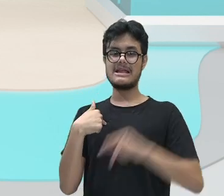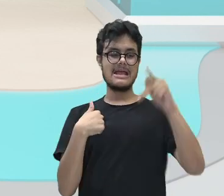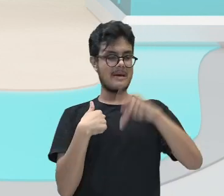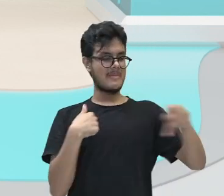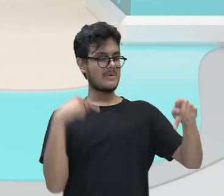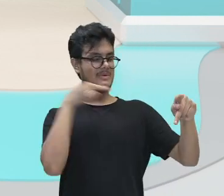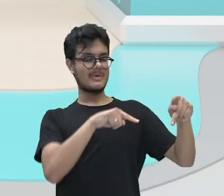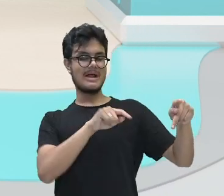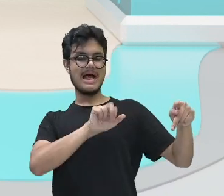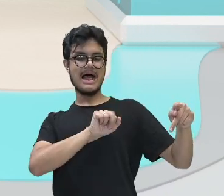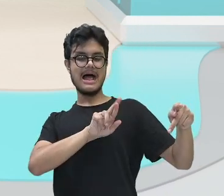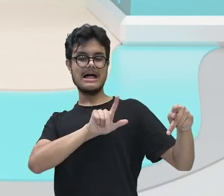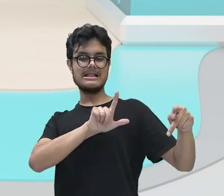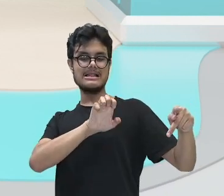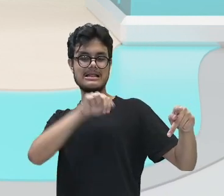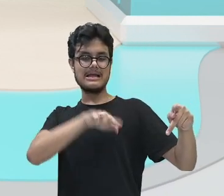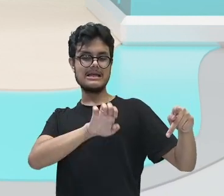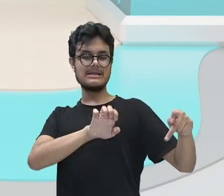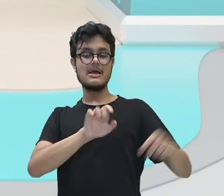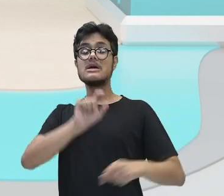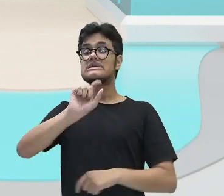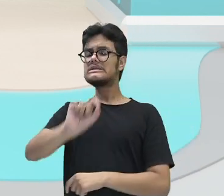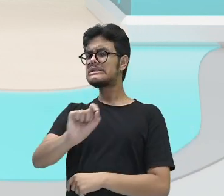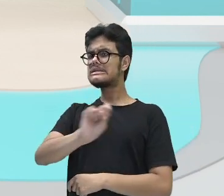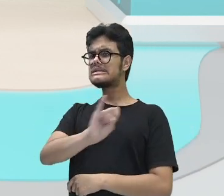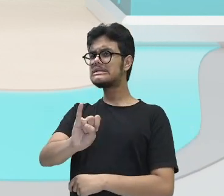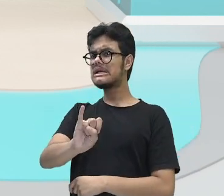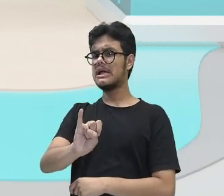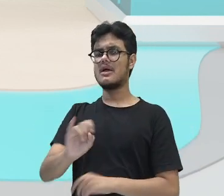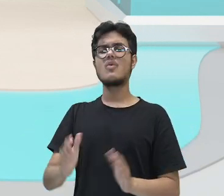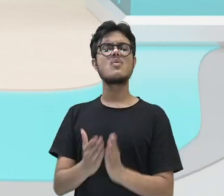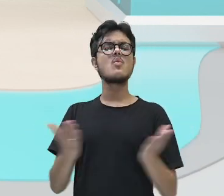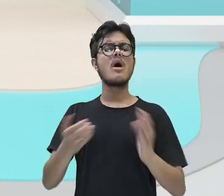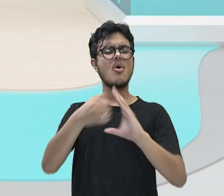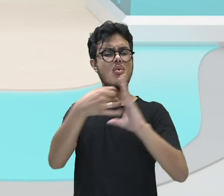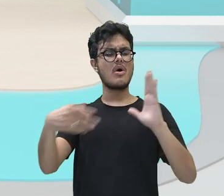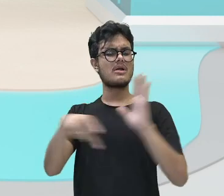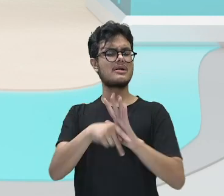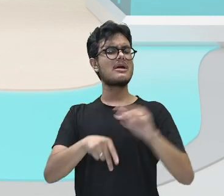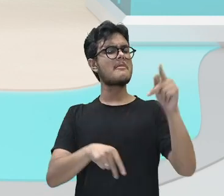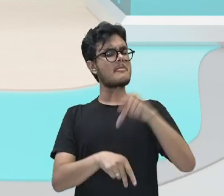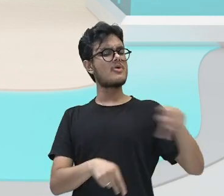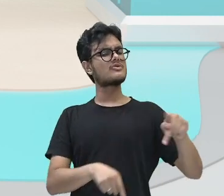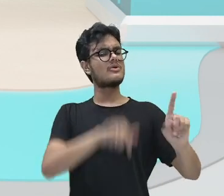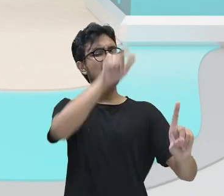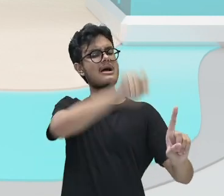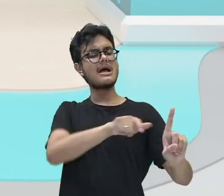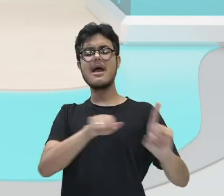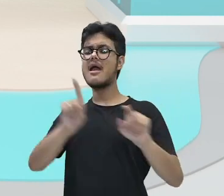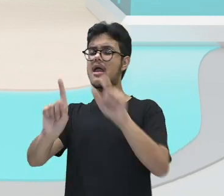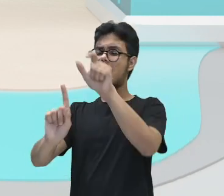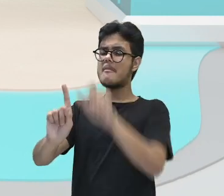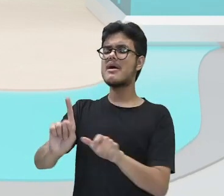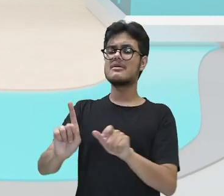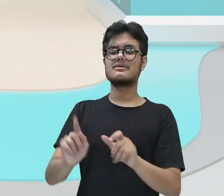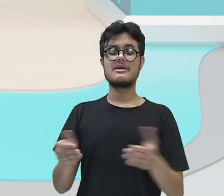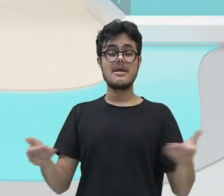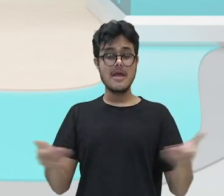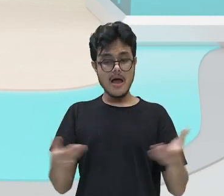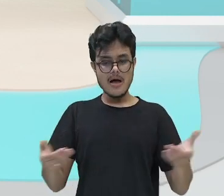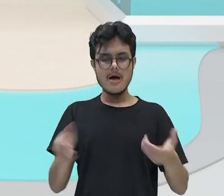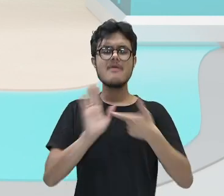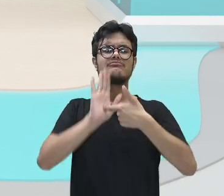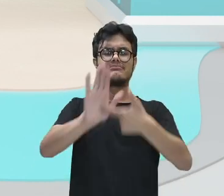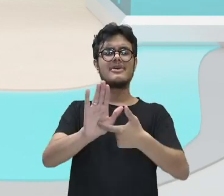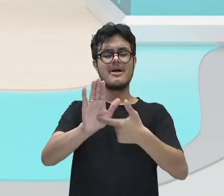personagens. Tem a professora Lúcia e a professora Arlene, certo? Se eu pedisse que vocês colocassem as características